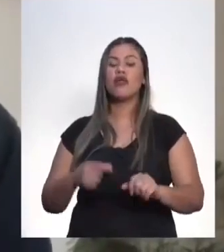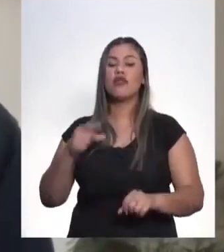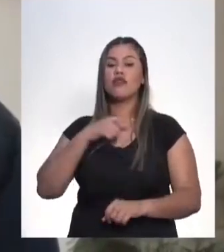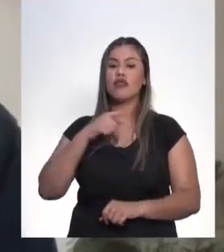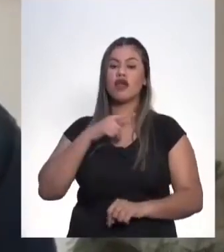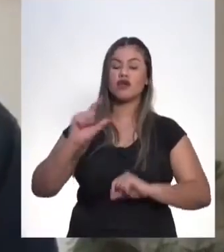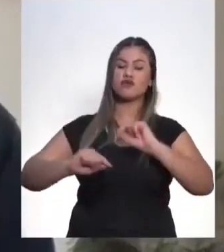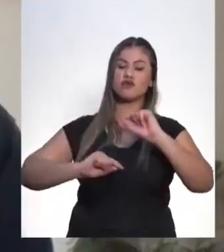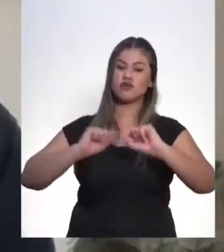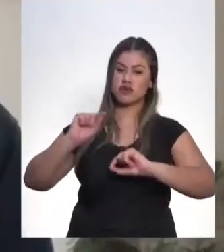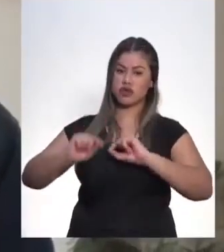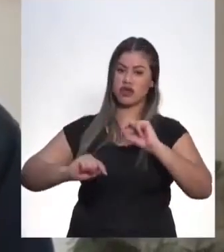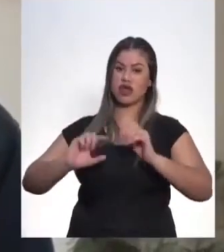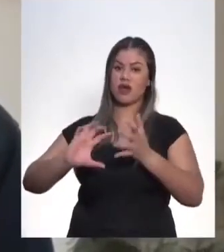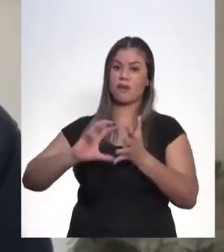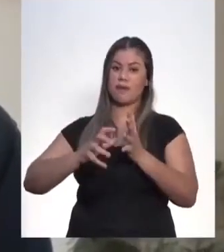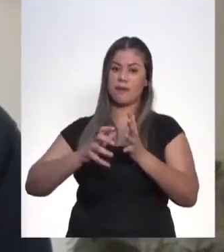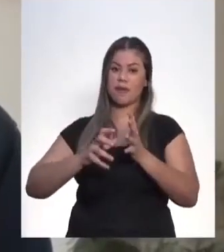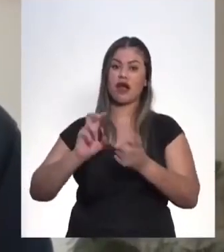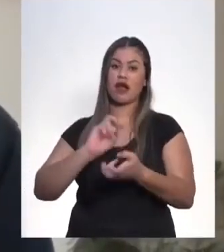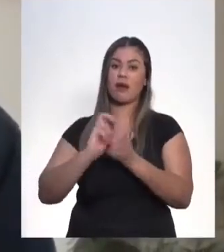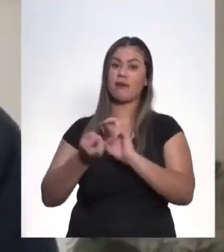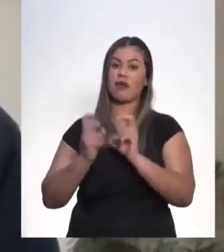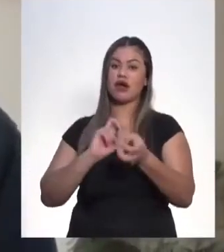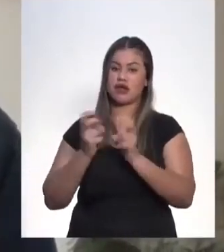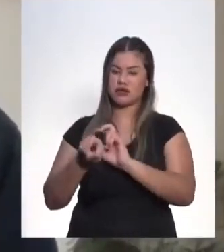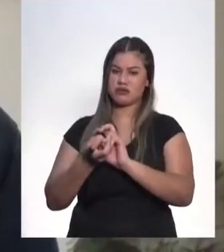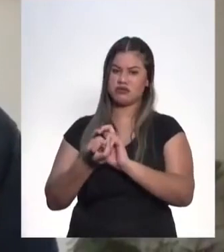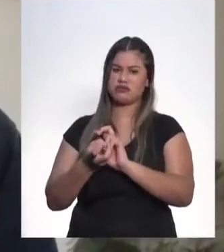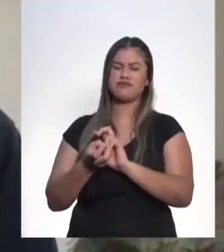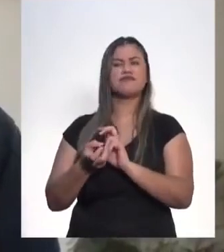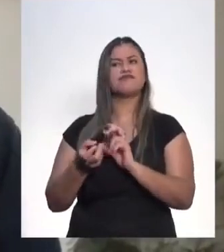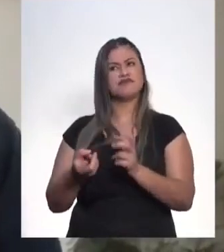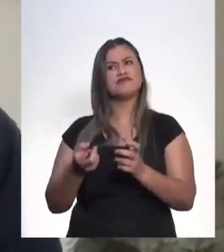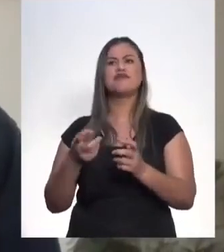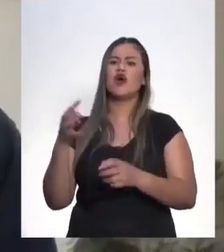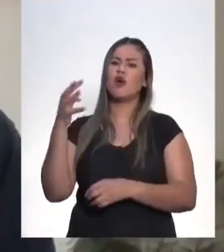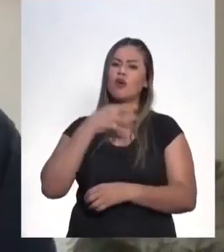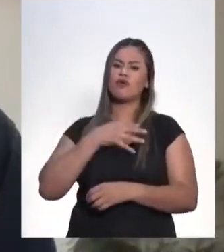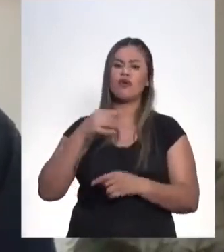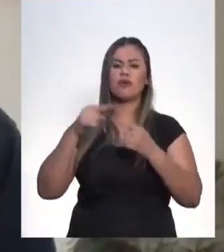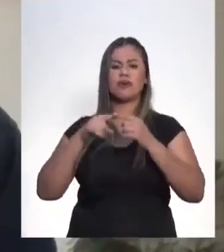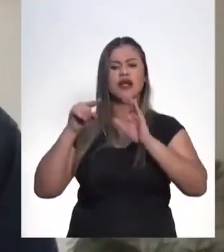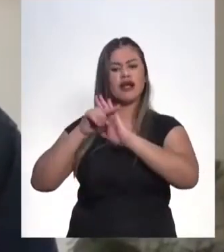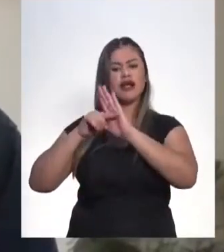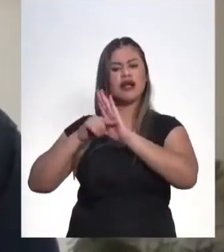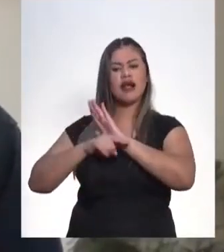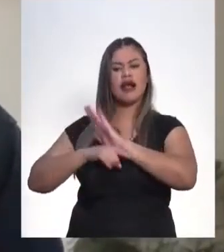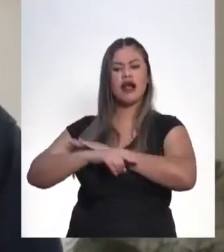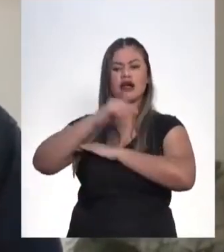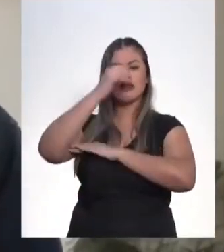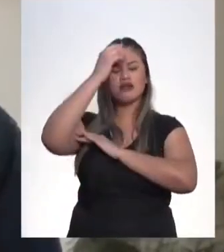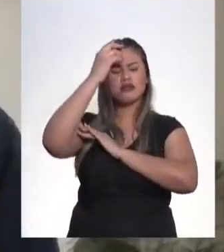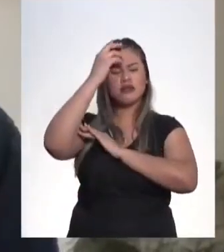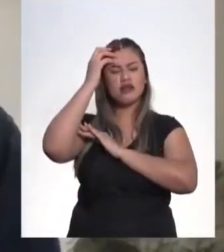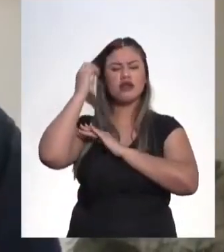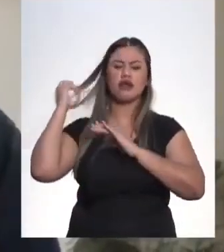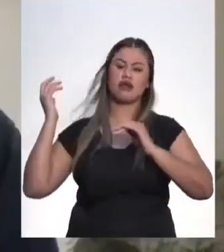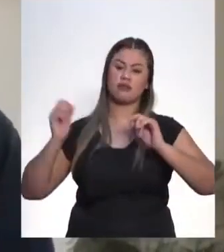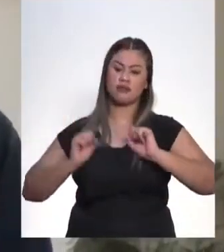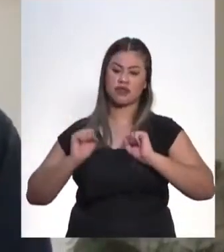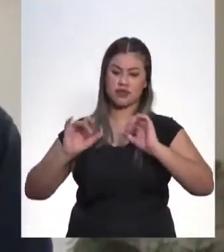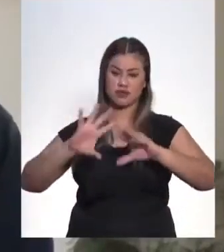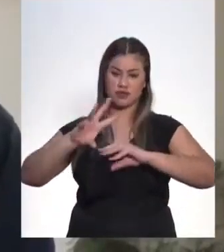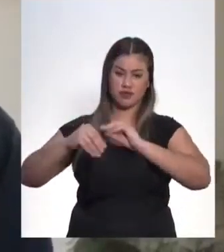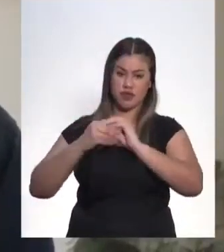existe também o Partido Capoeira. É óbvio que esse Partido Capoeira ele é analisado como uma ação efetiva, mas